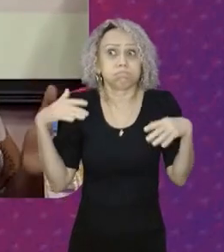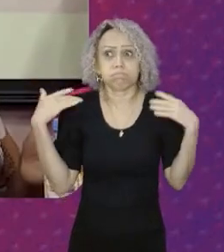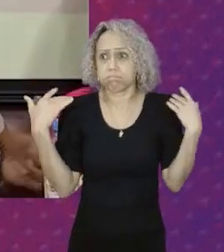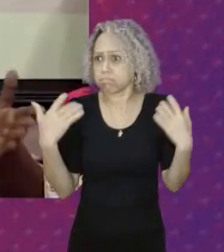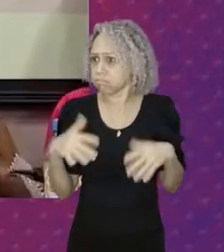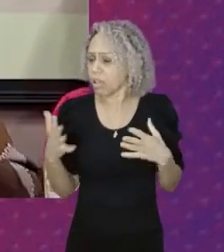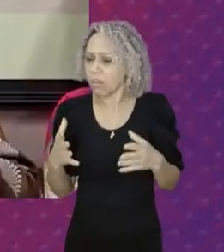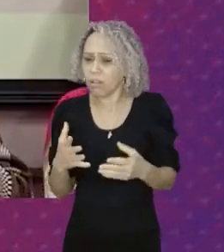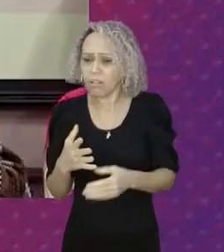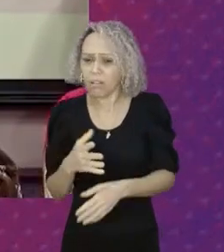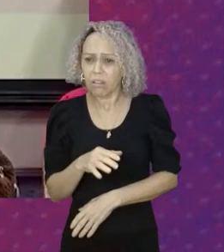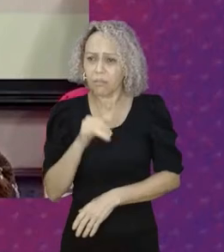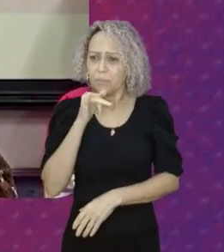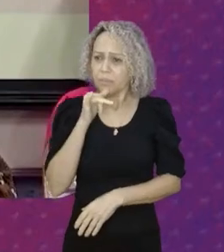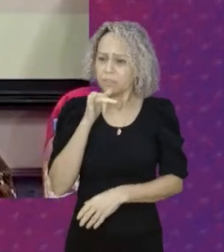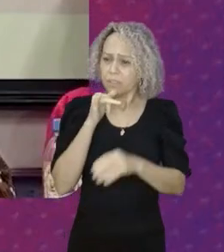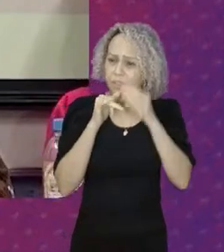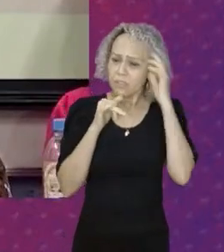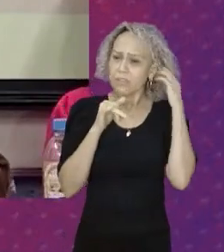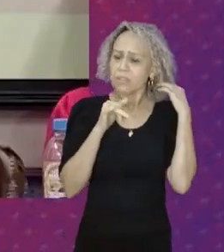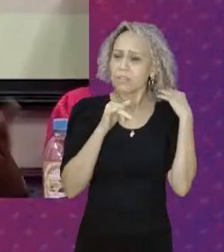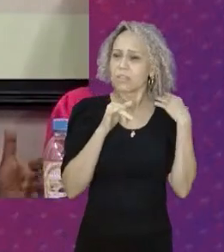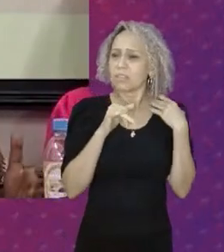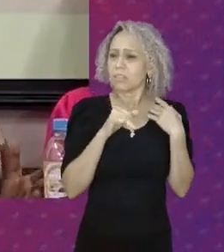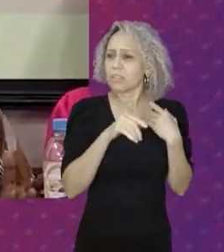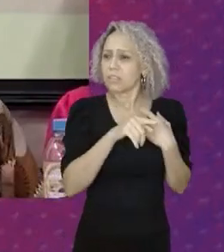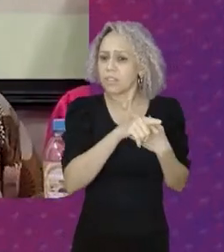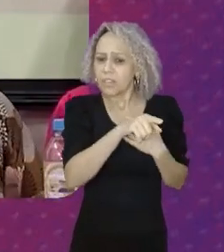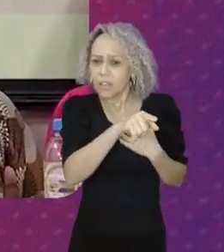Vocês nasceram junto com a legislação.